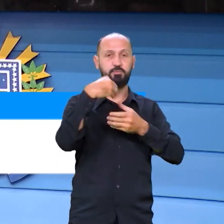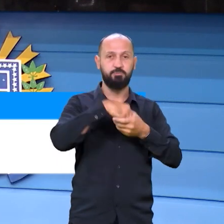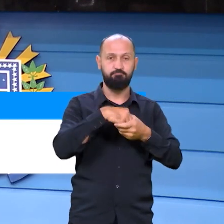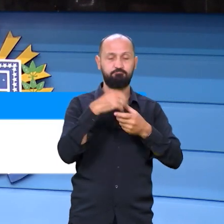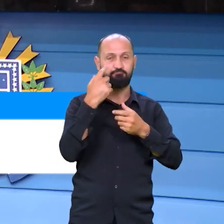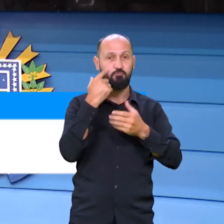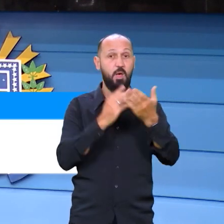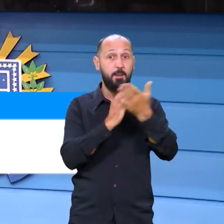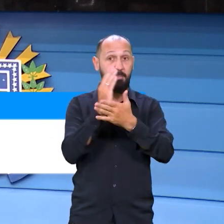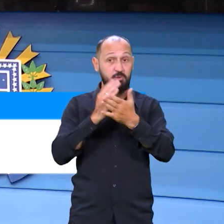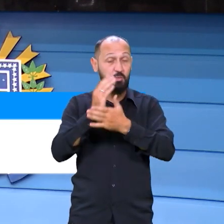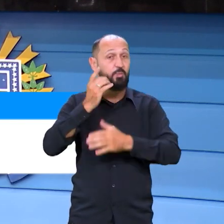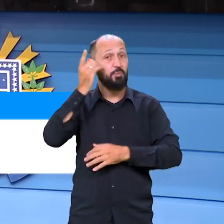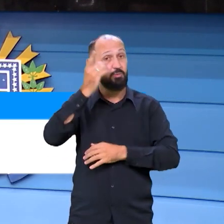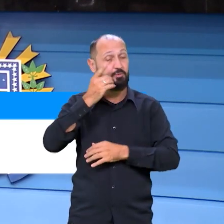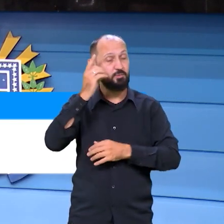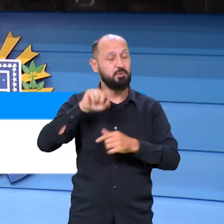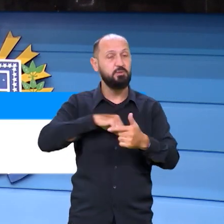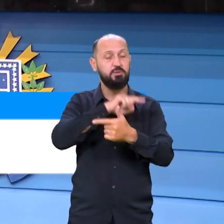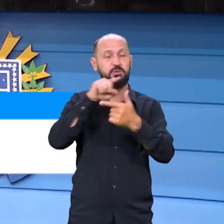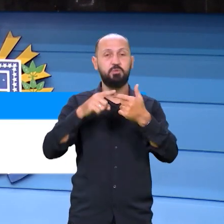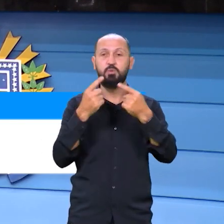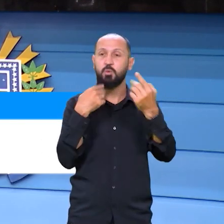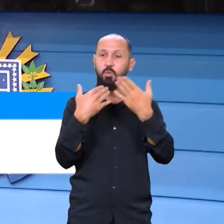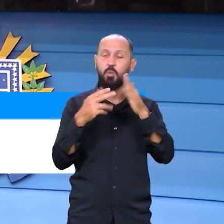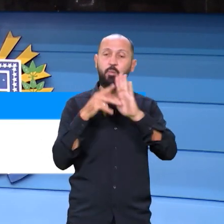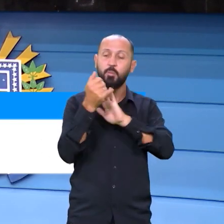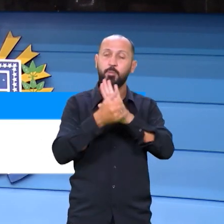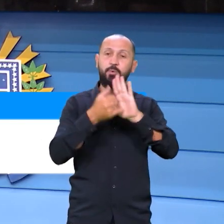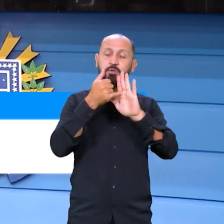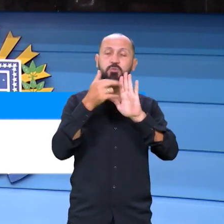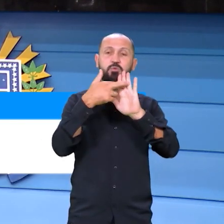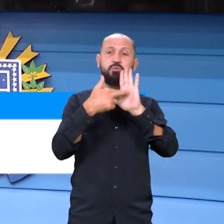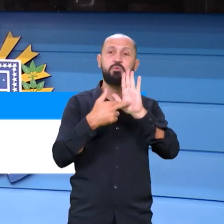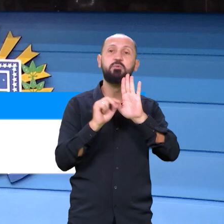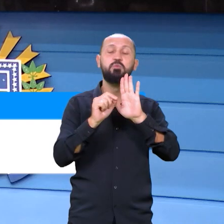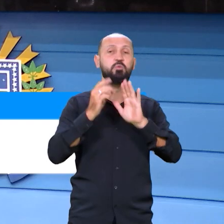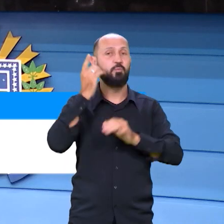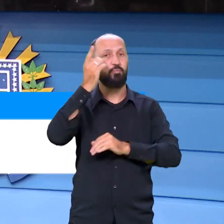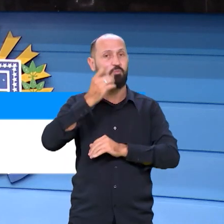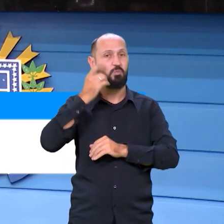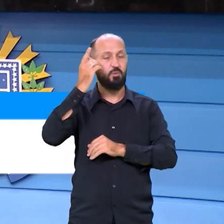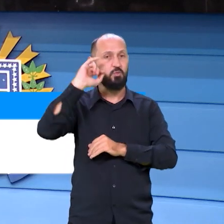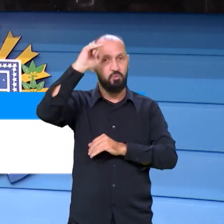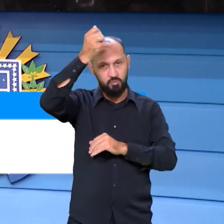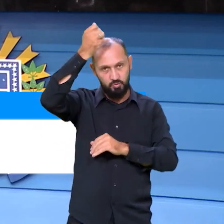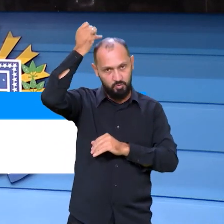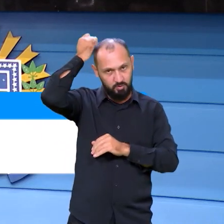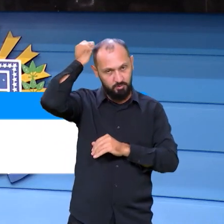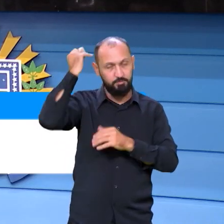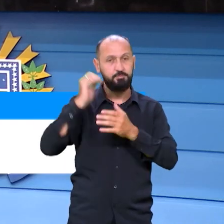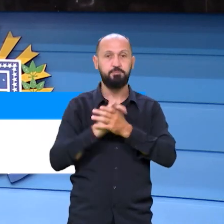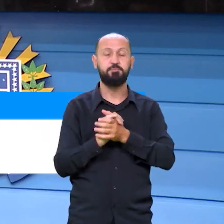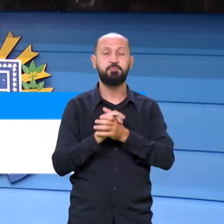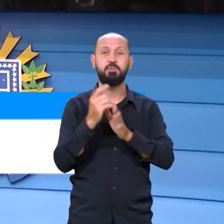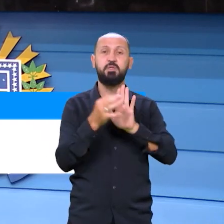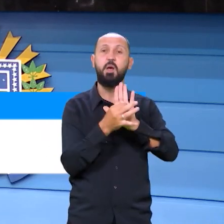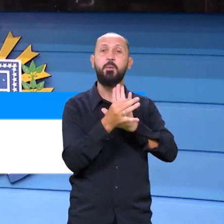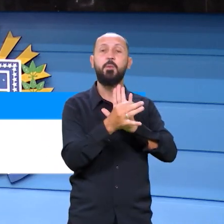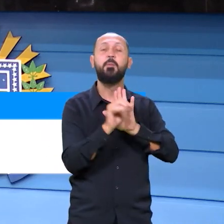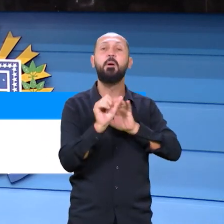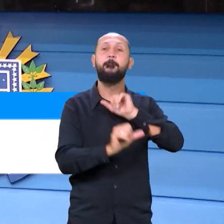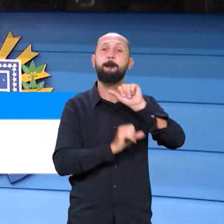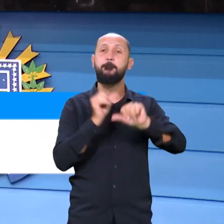regimento interno, foi aprovado pelos parlamentares, em segunda discussão, o projeto de resolução de autoria do deputado Júnior Mock, do